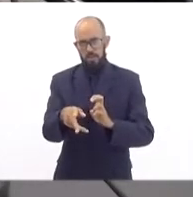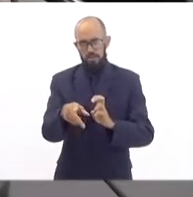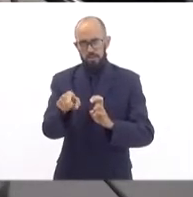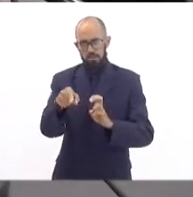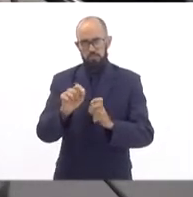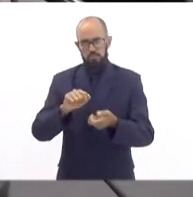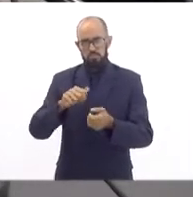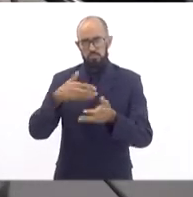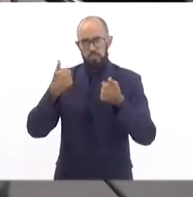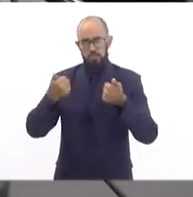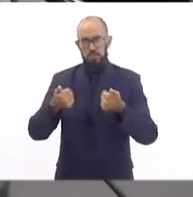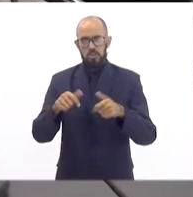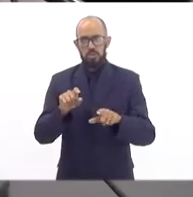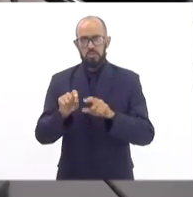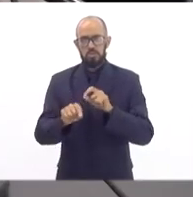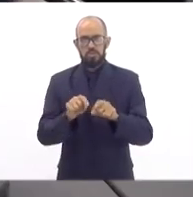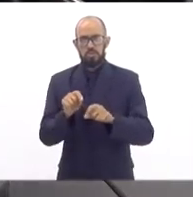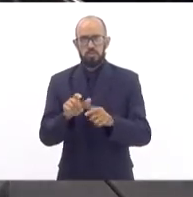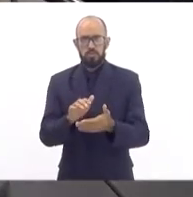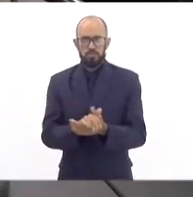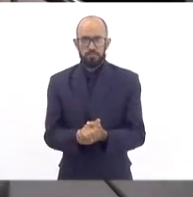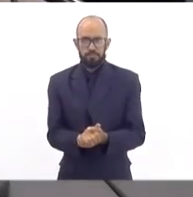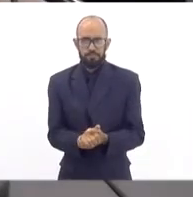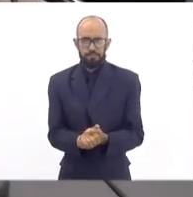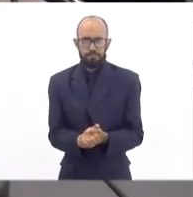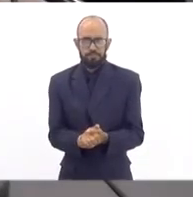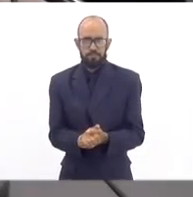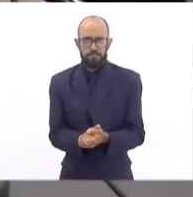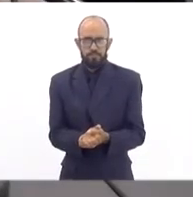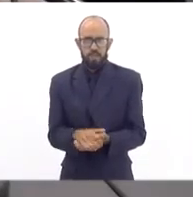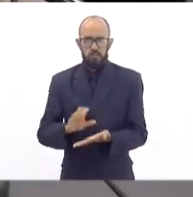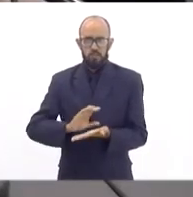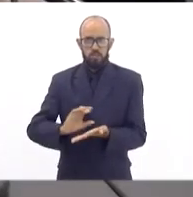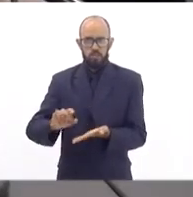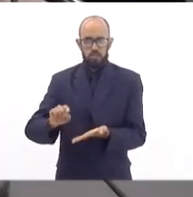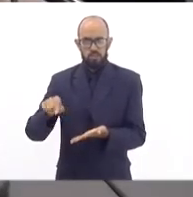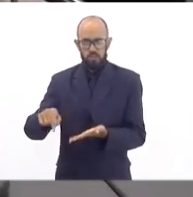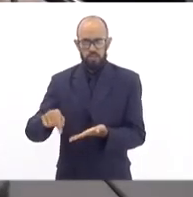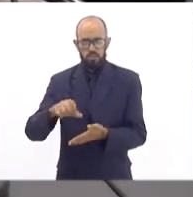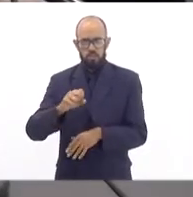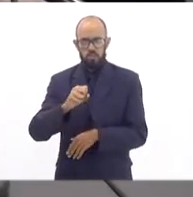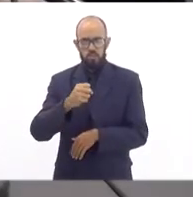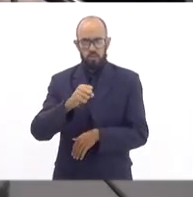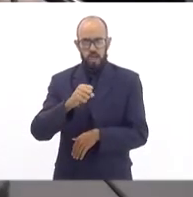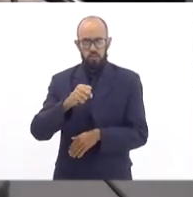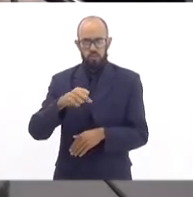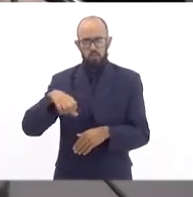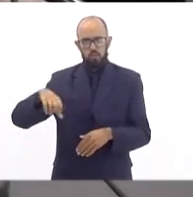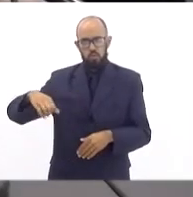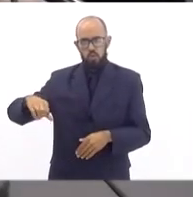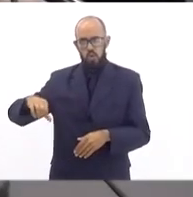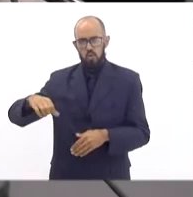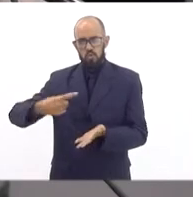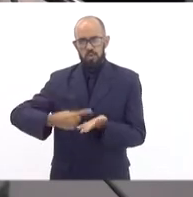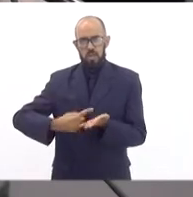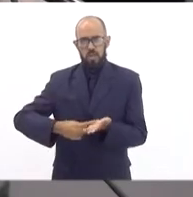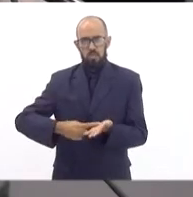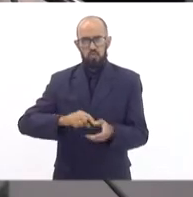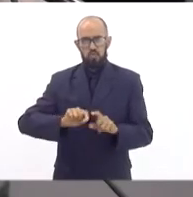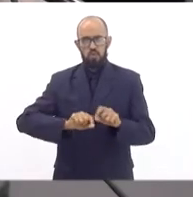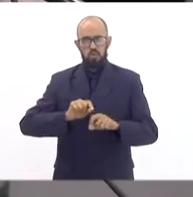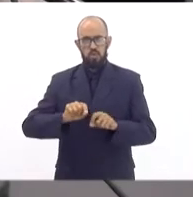via permanente. Tá? O que acontece com relação a esses investimentos do oitavo e nono termo aditivos? Era